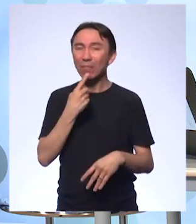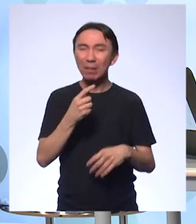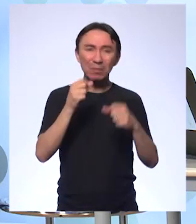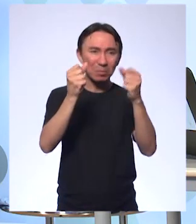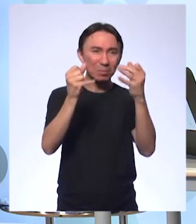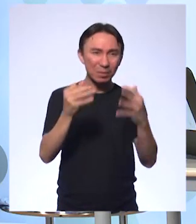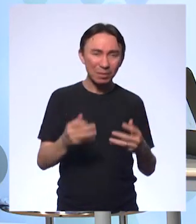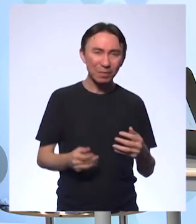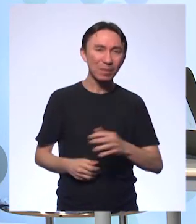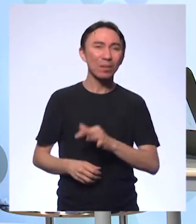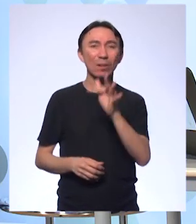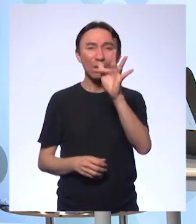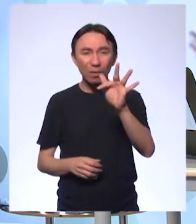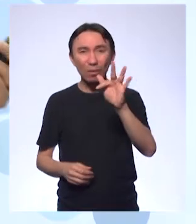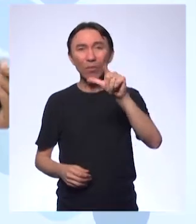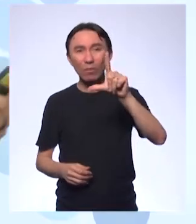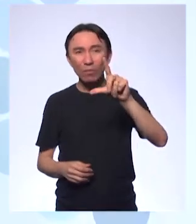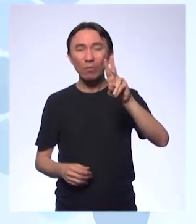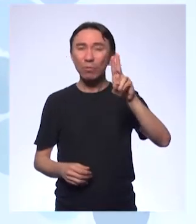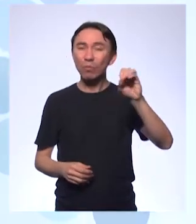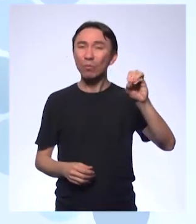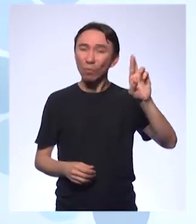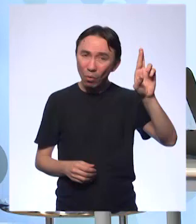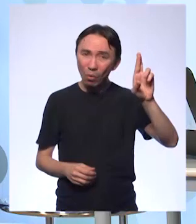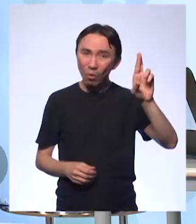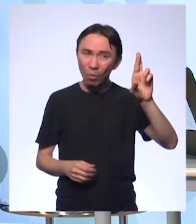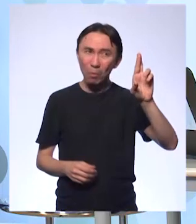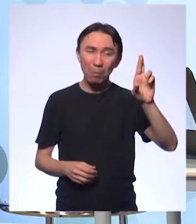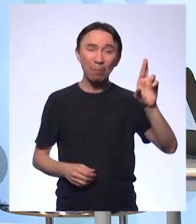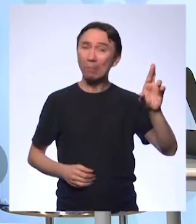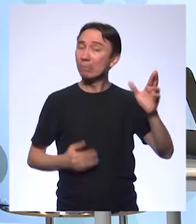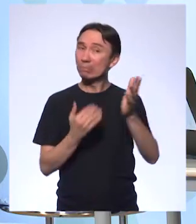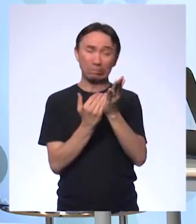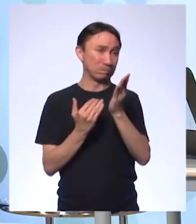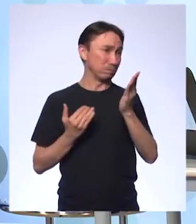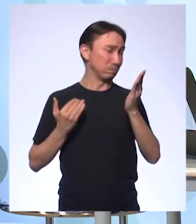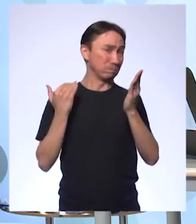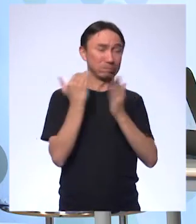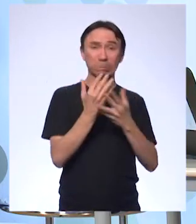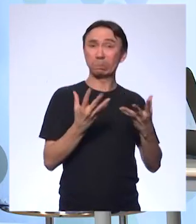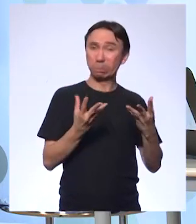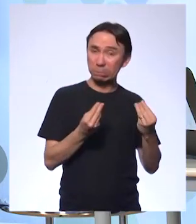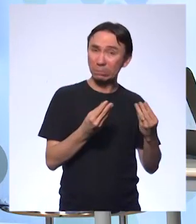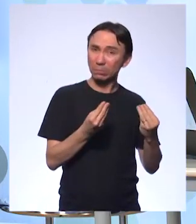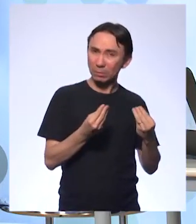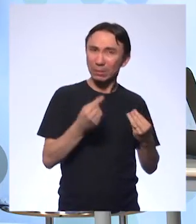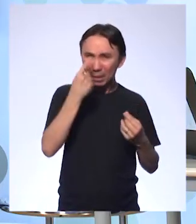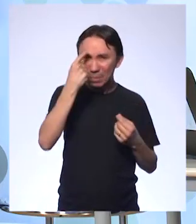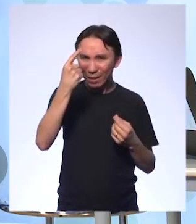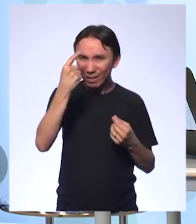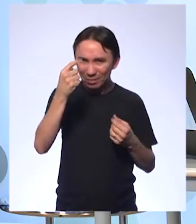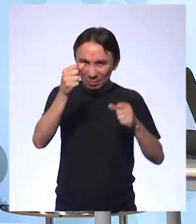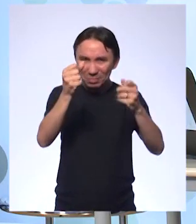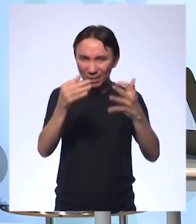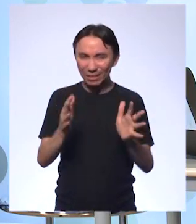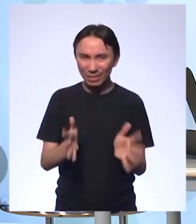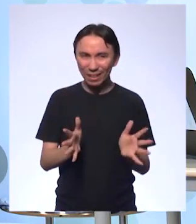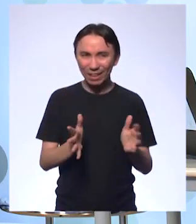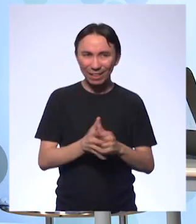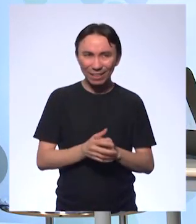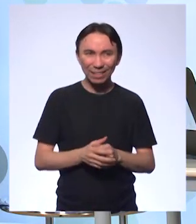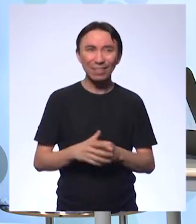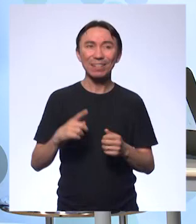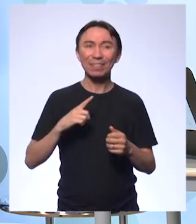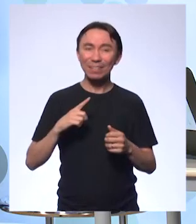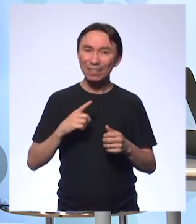menos flúor, né? Que pode causar, né? Com excesso. Que tem a concentração ideal a ser trabalhada. Lembram disso? Então, tem a fluoretação, que